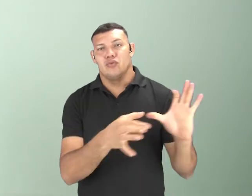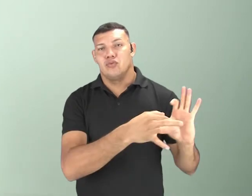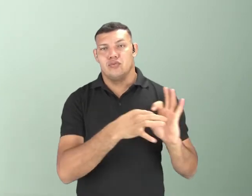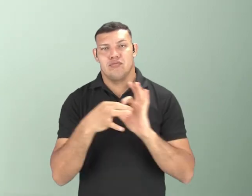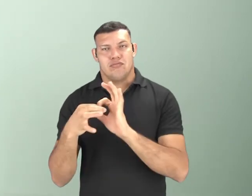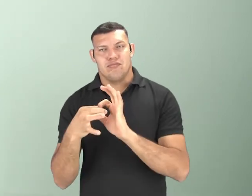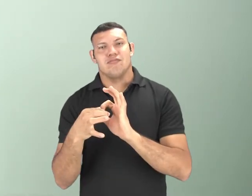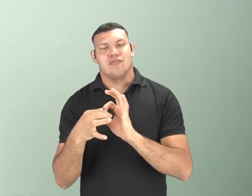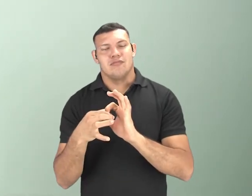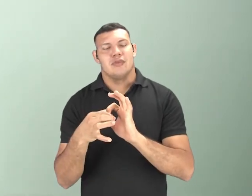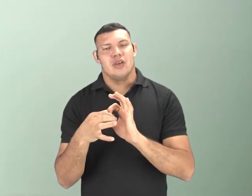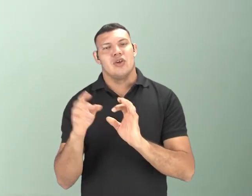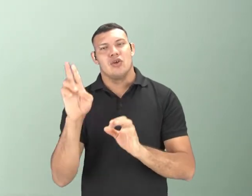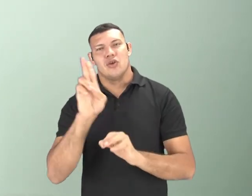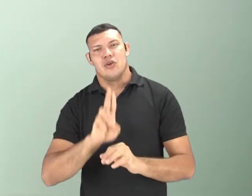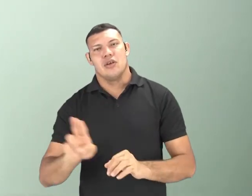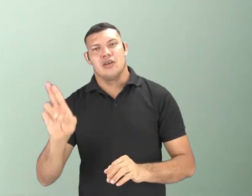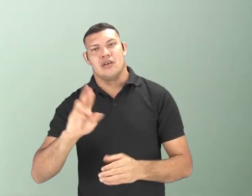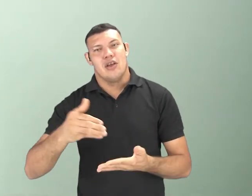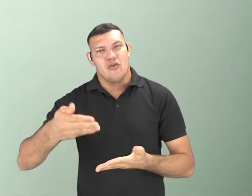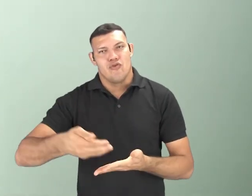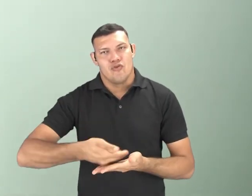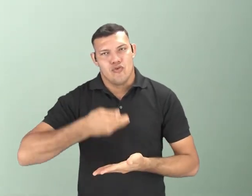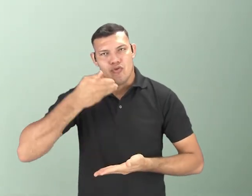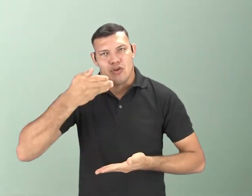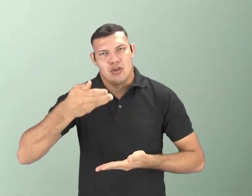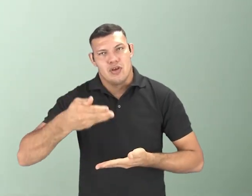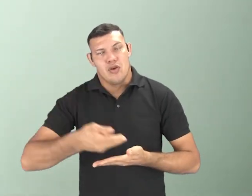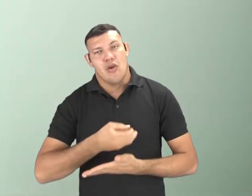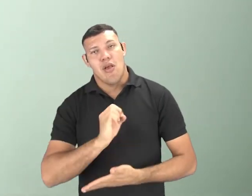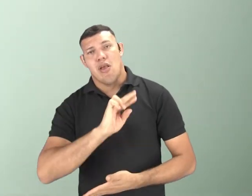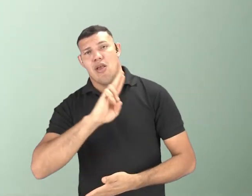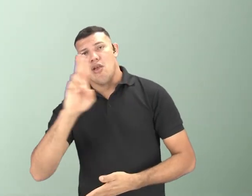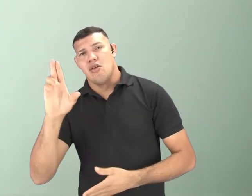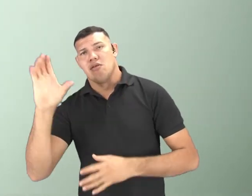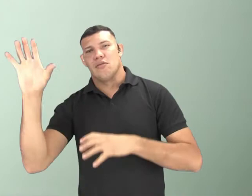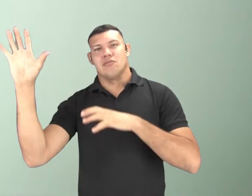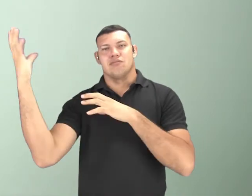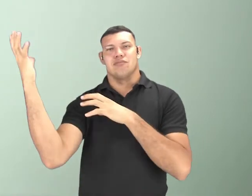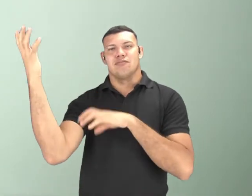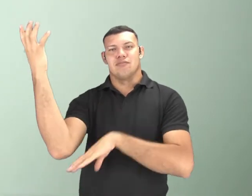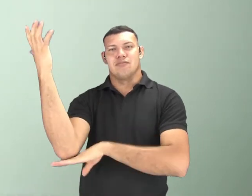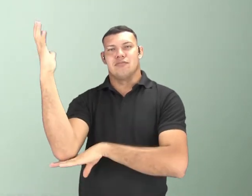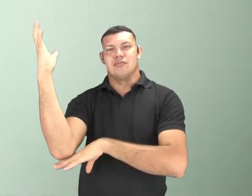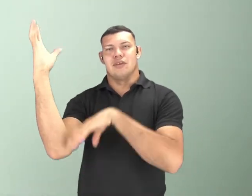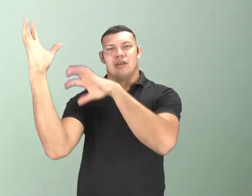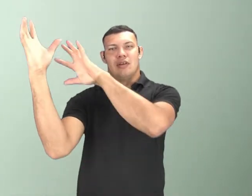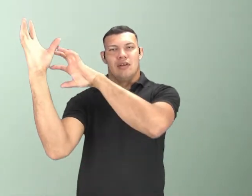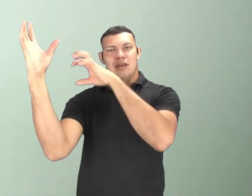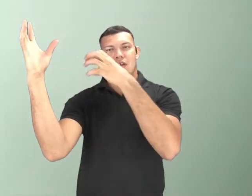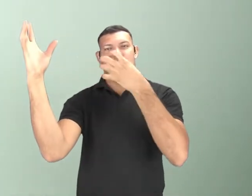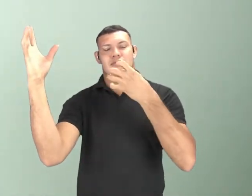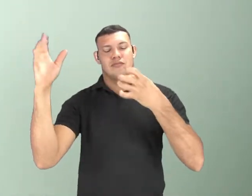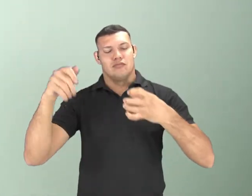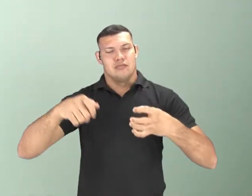dizer se tu usa a colher para comer ou se você vai colher a fruta para comer com a colher.